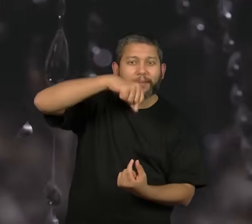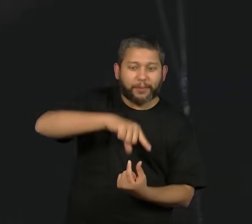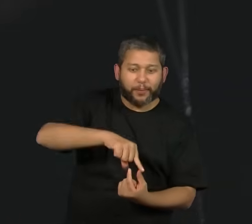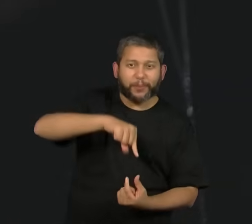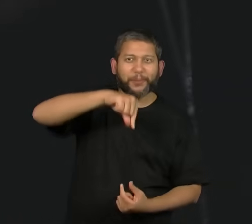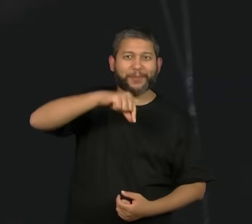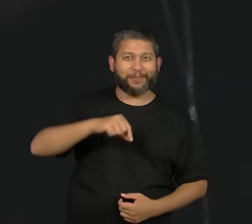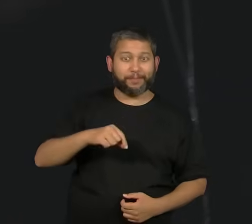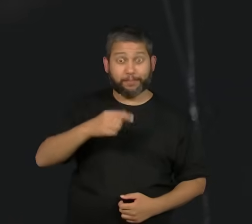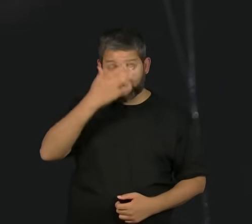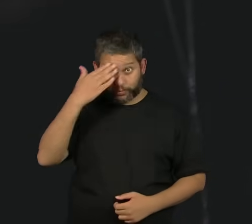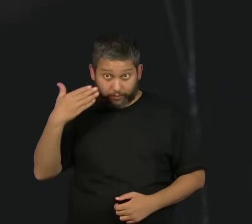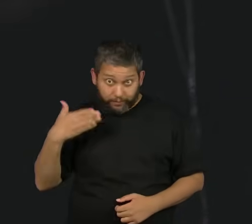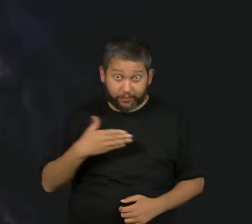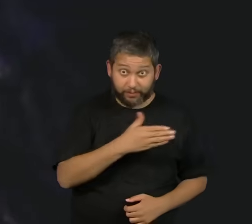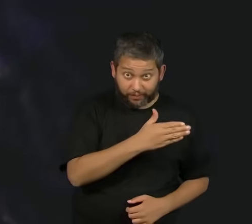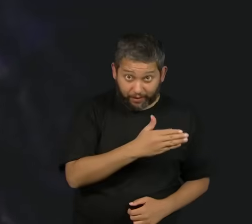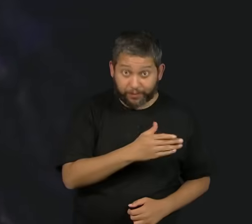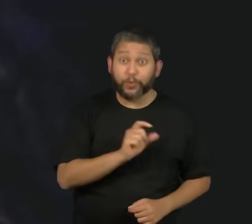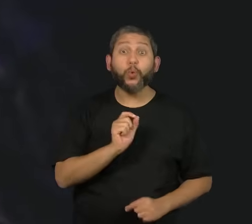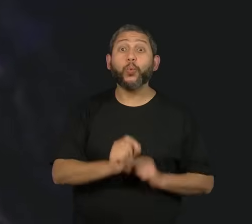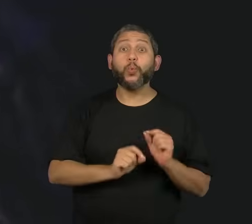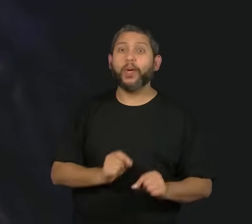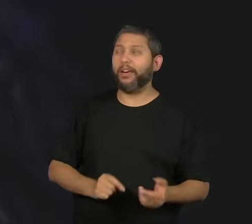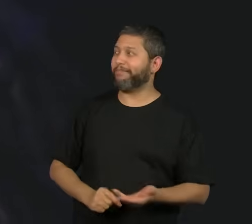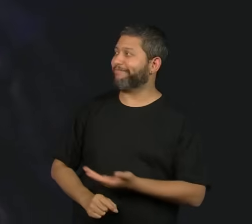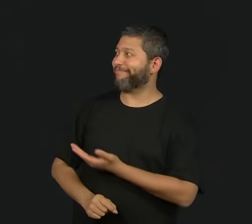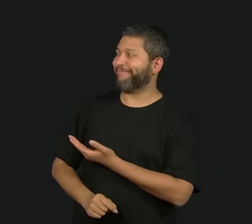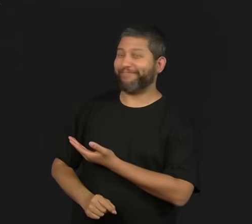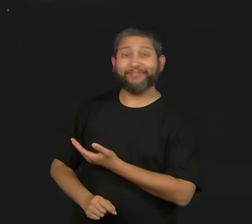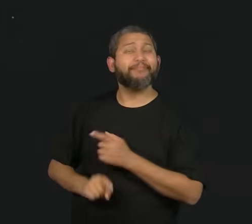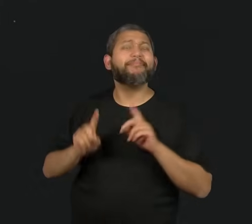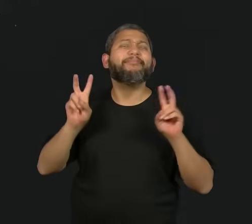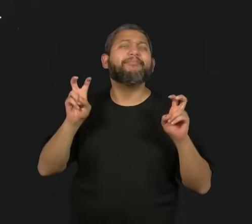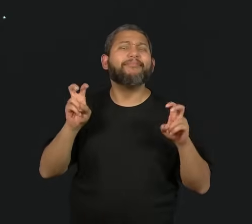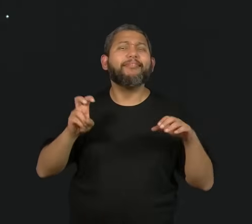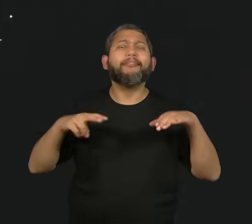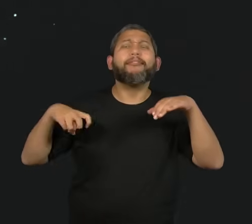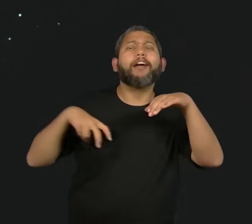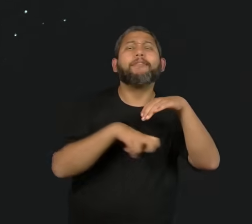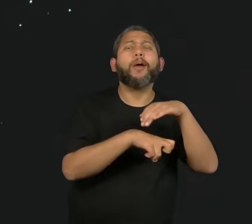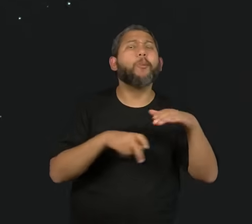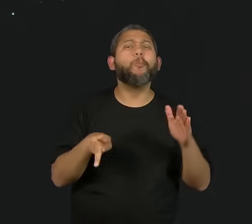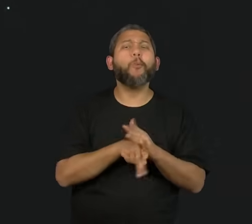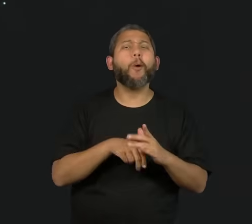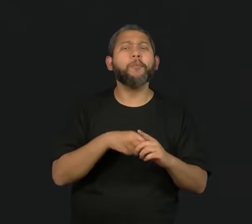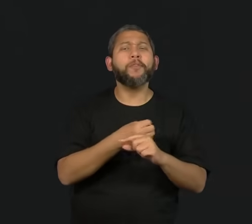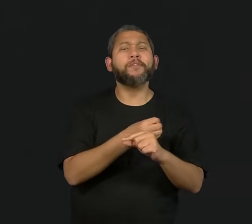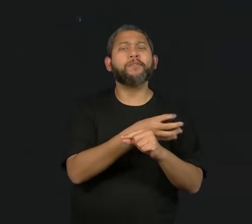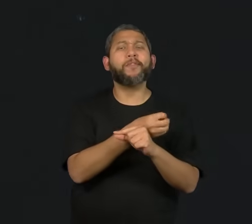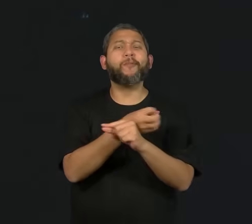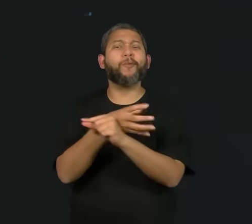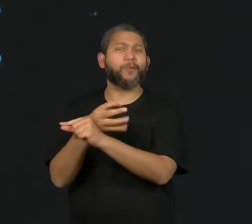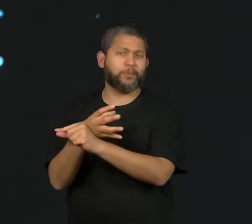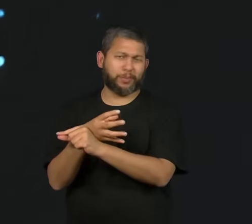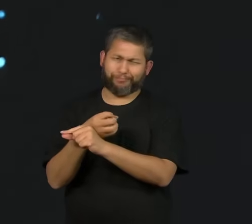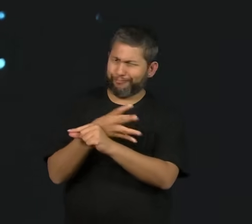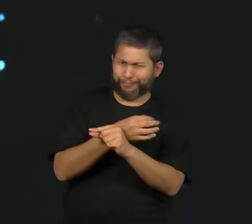Muitos visitantes procuram as chamadas Cavernas dos Vagalumes, que na verdade são habitadas por